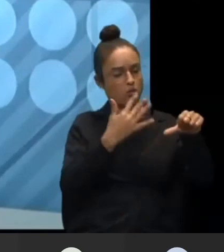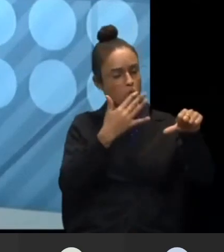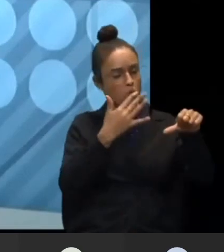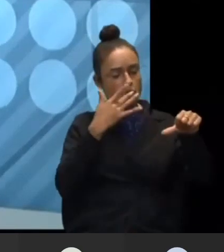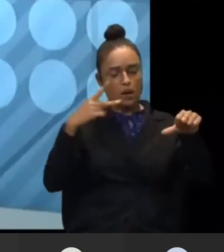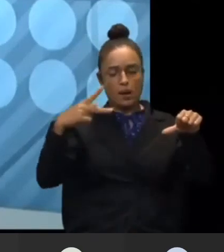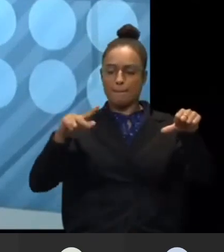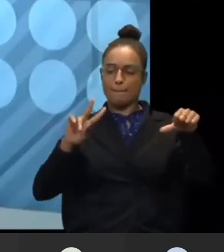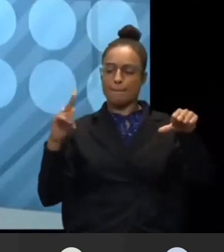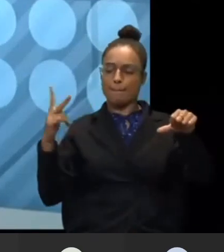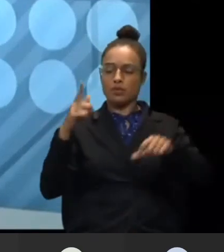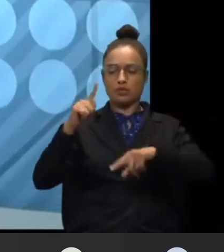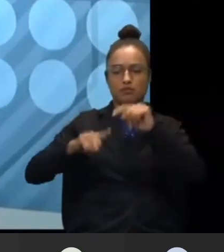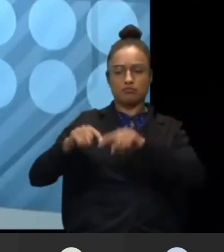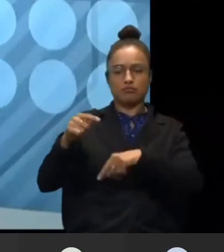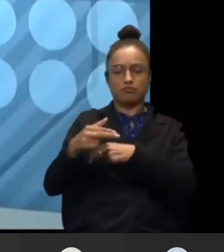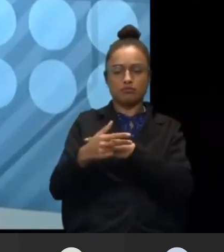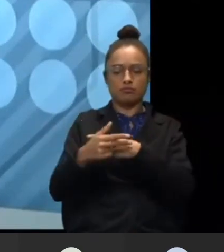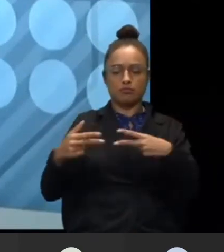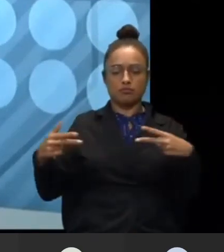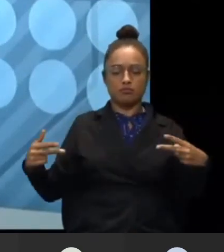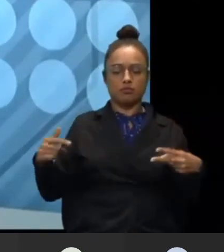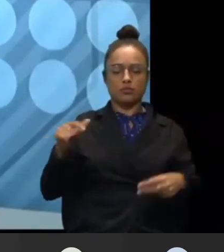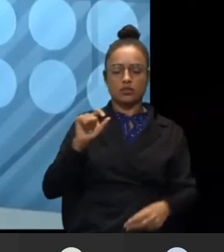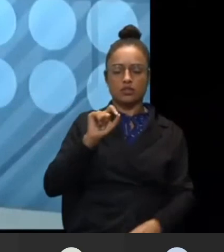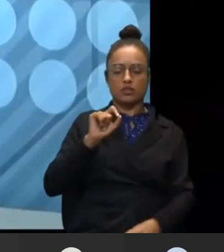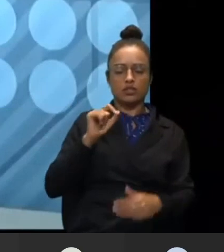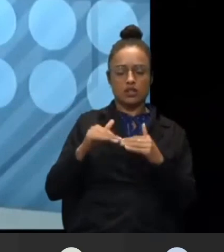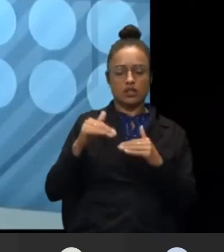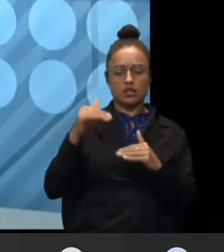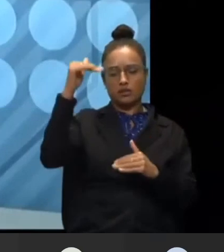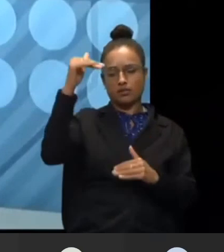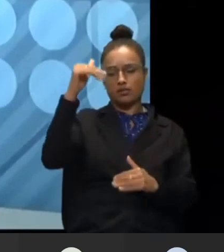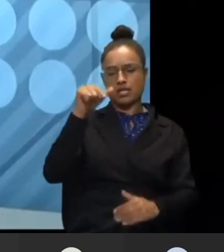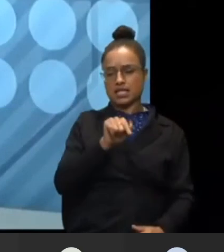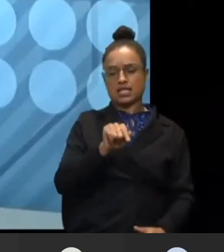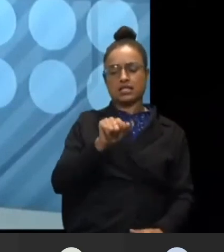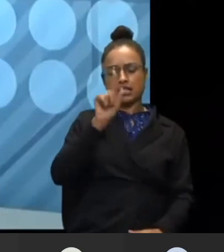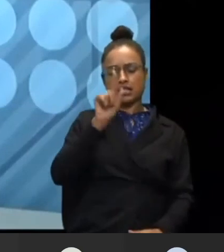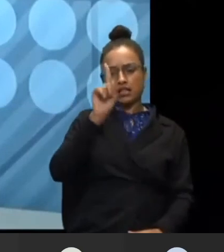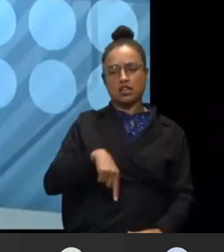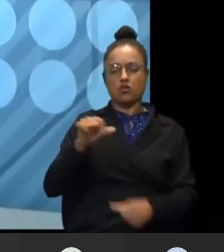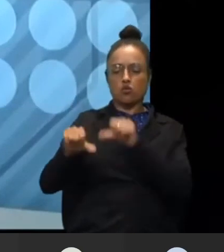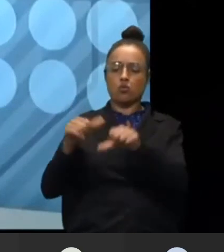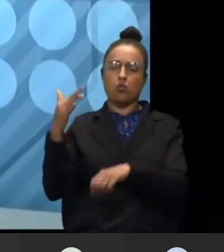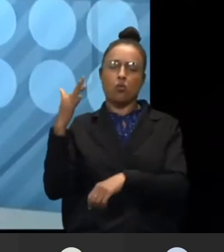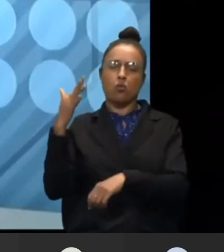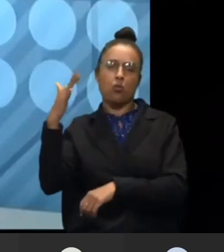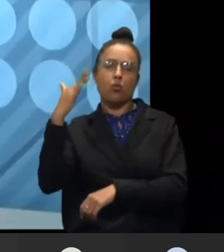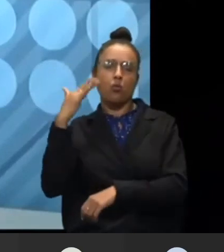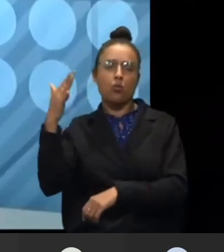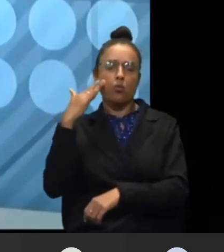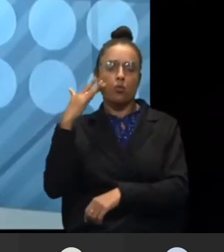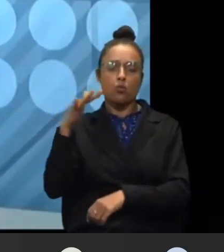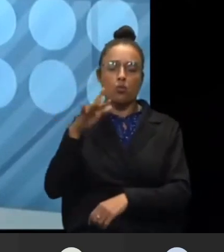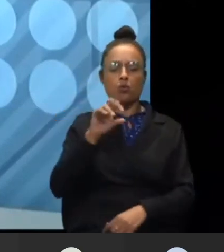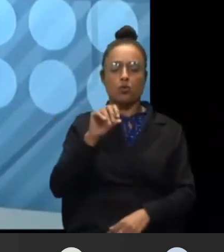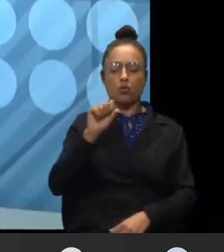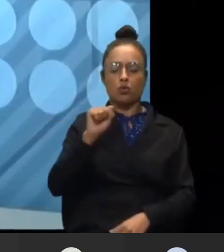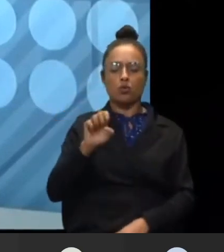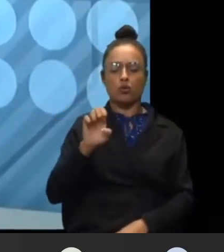pH do meio, estando em pH acima de 7, ela se torna rósea. Essa coloração